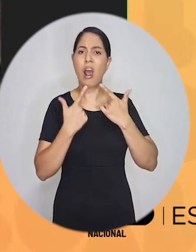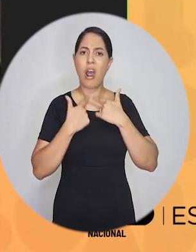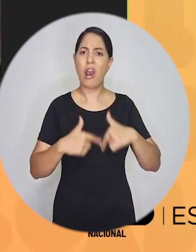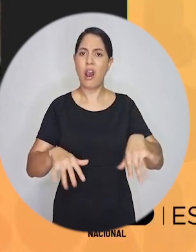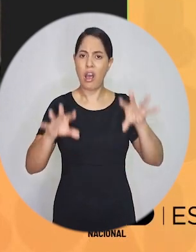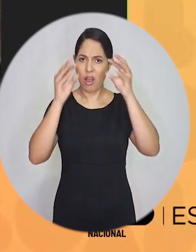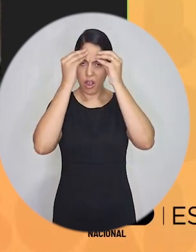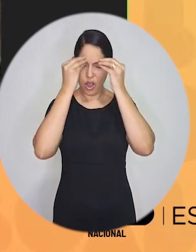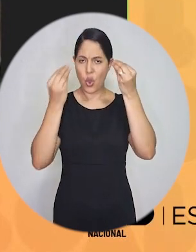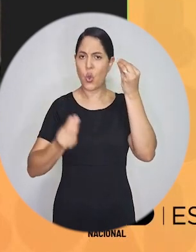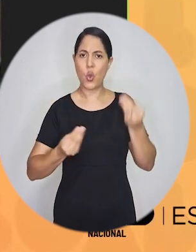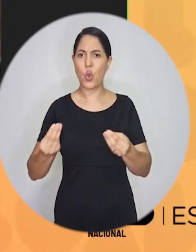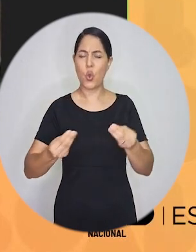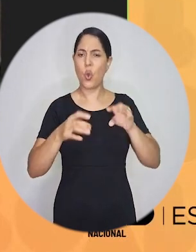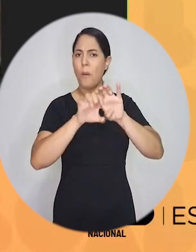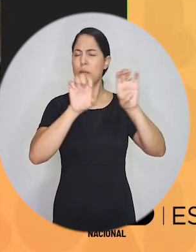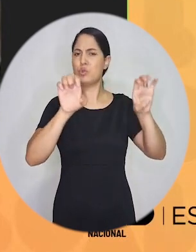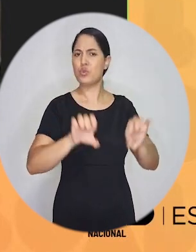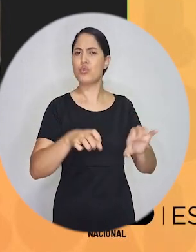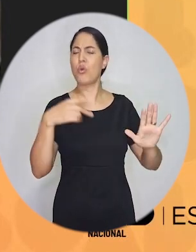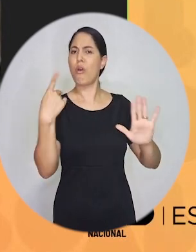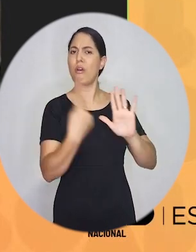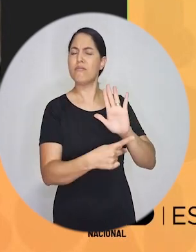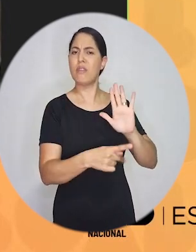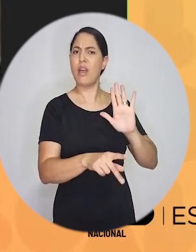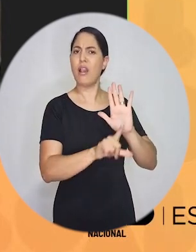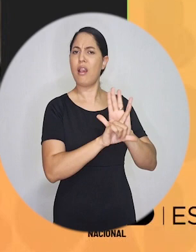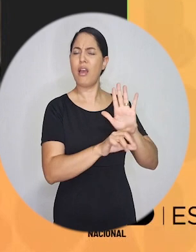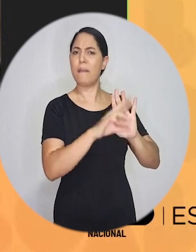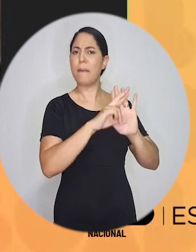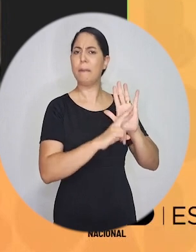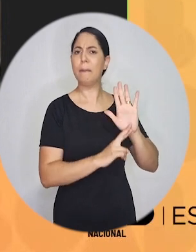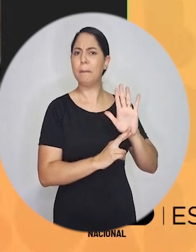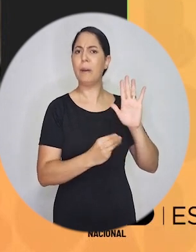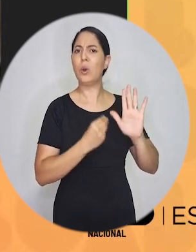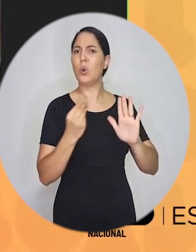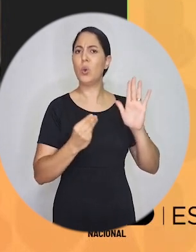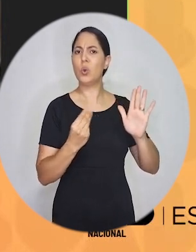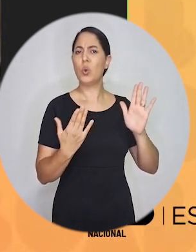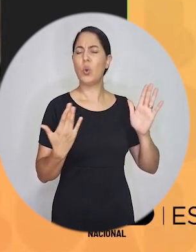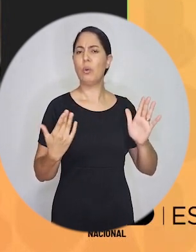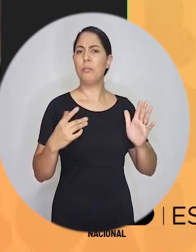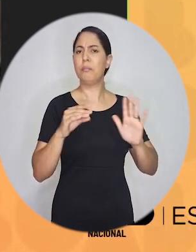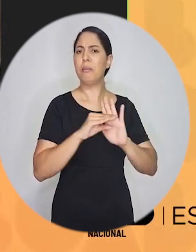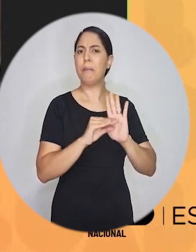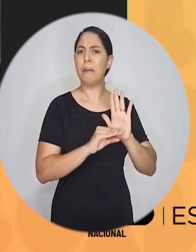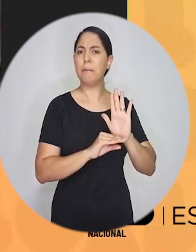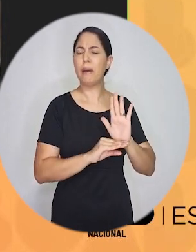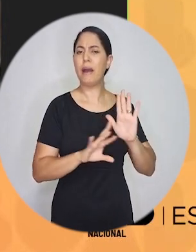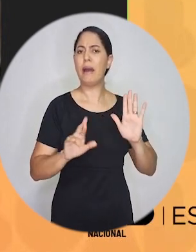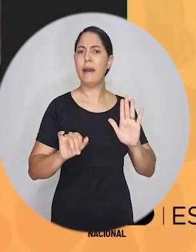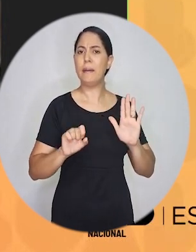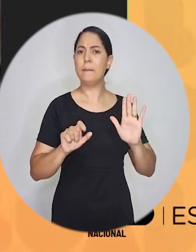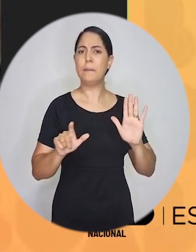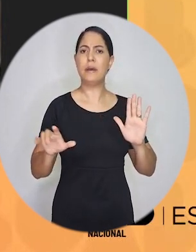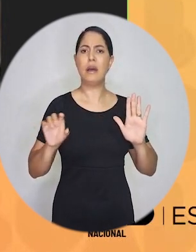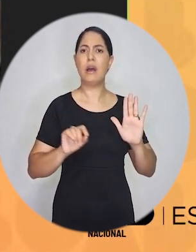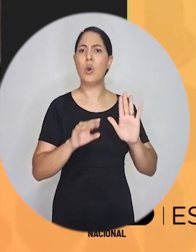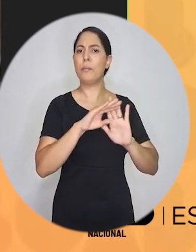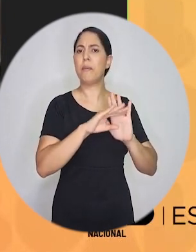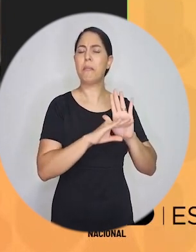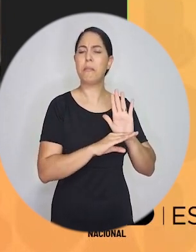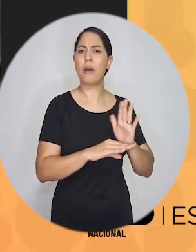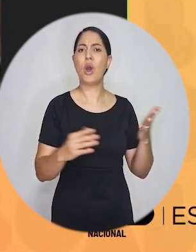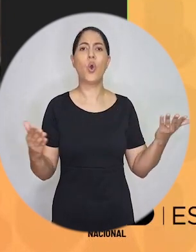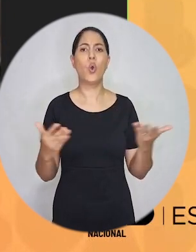ato normativo, como ele deve ser estruturado, como devem ser feitas as remissões e, digamos assim, doutor Matheus, o